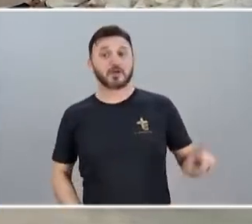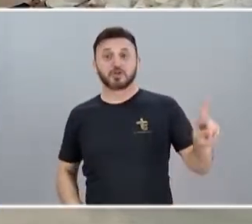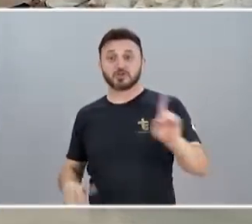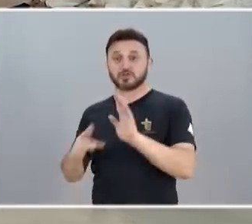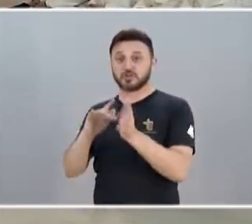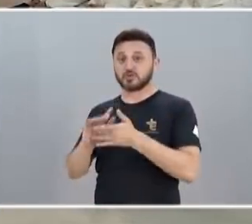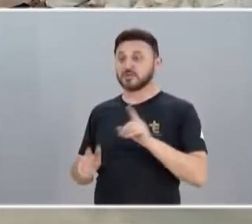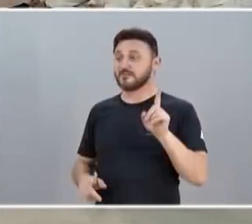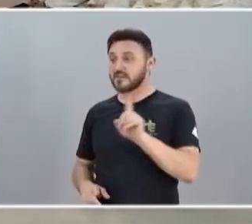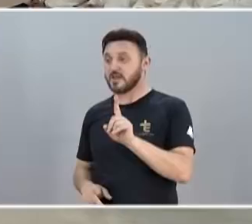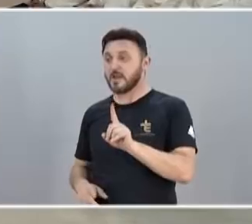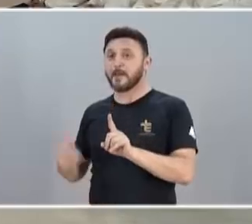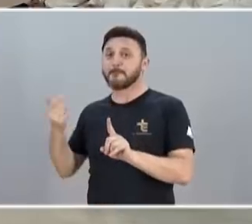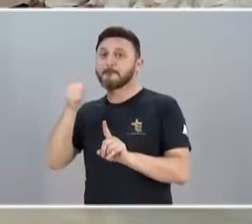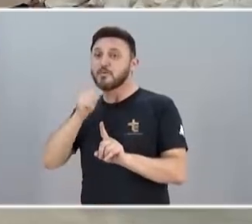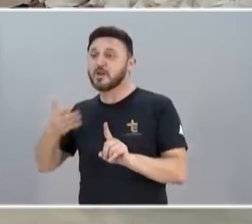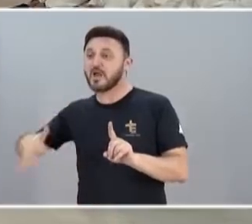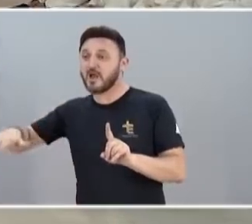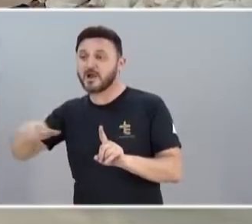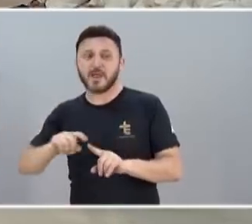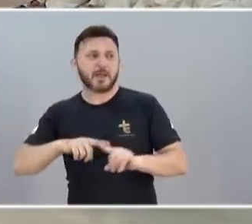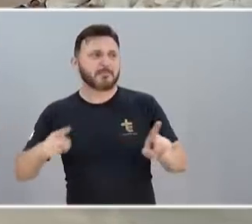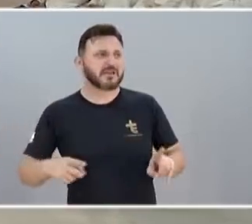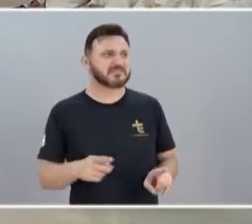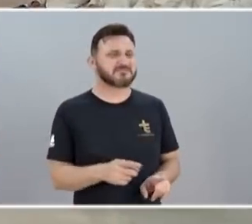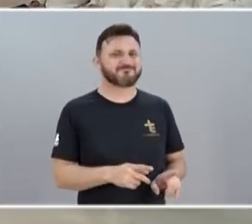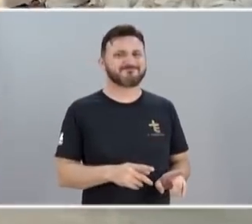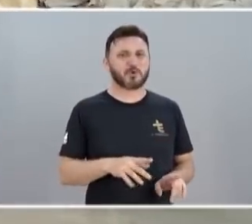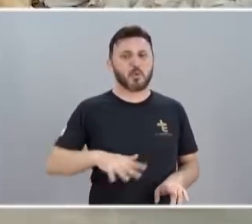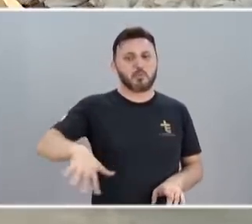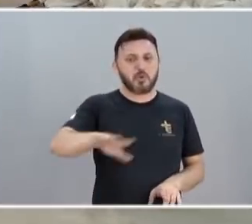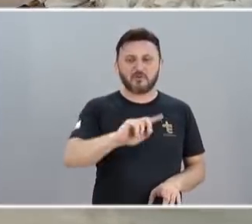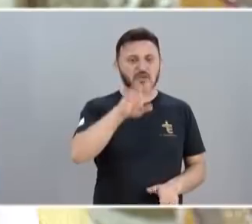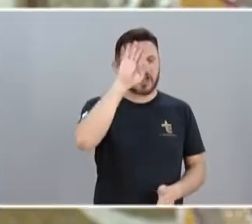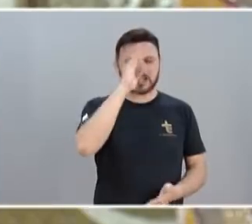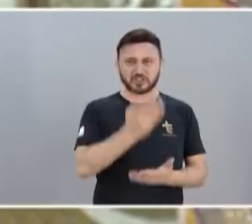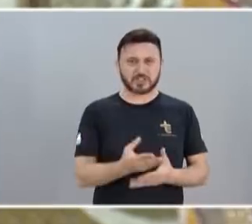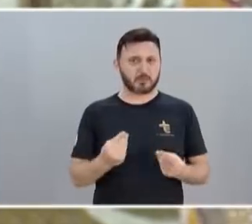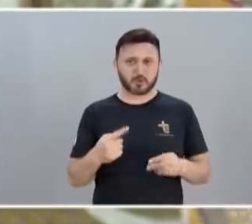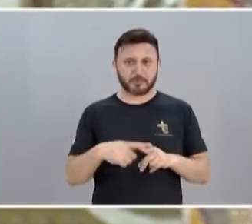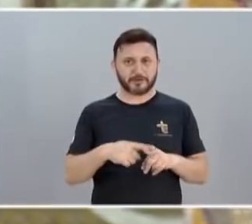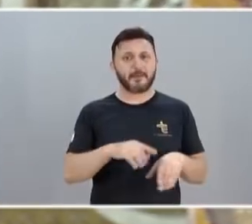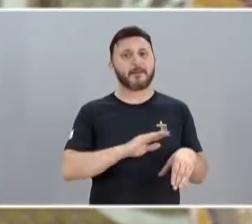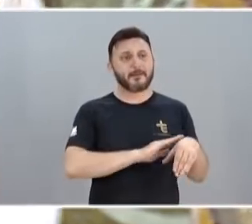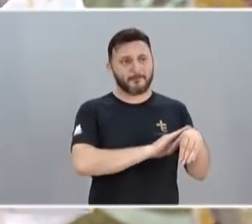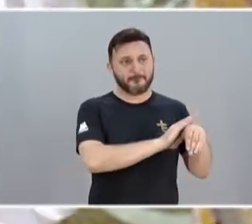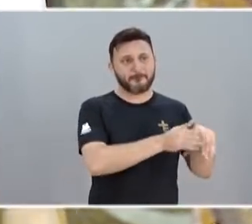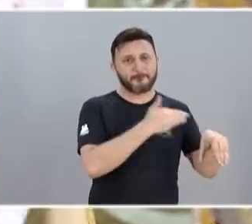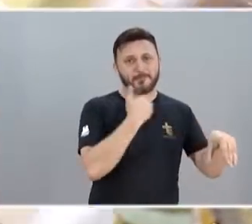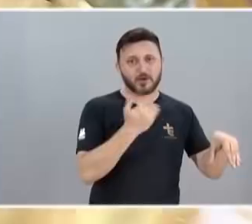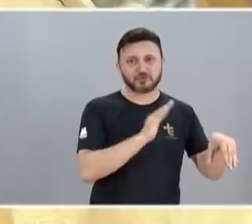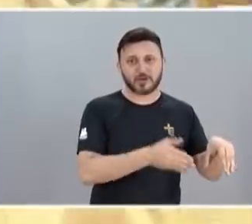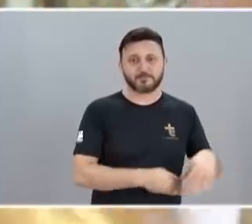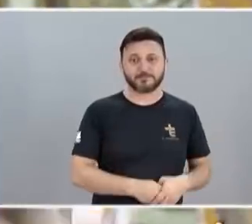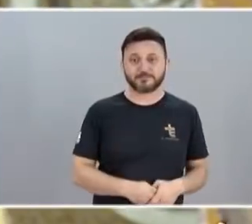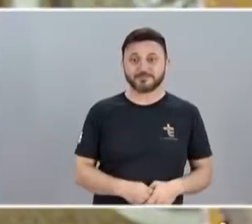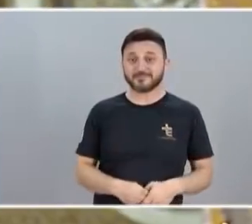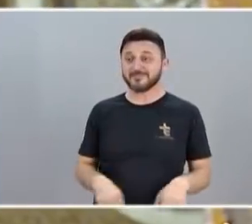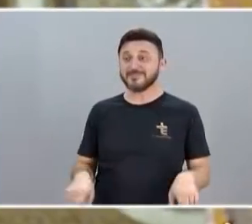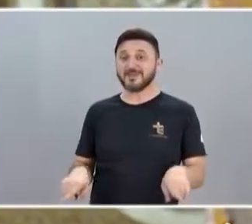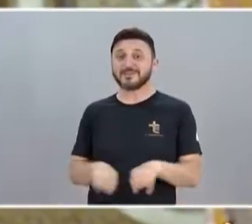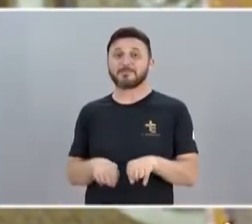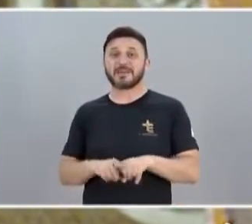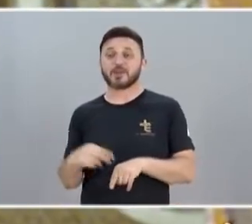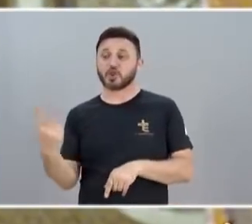algumas mulheres viram, mas já não está acreditando muito. Apareceu aos discípulos de Emaús. Por fim apareceu aos seus